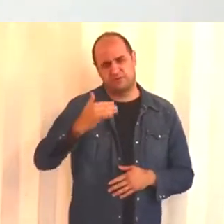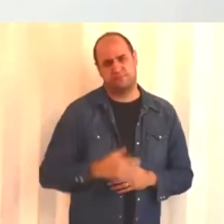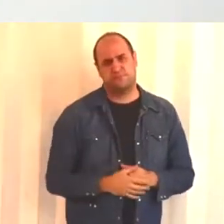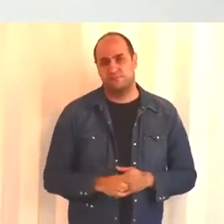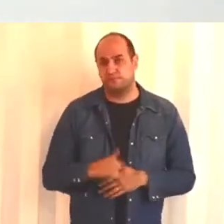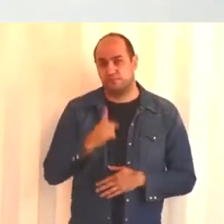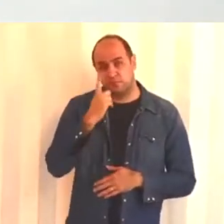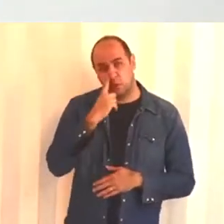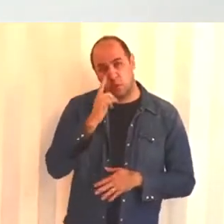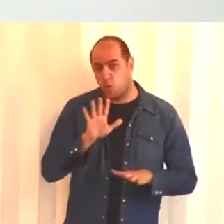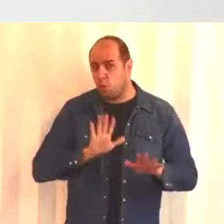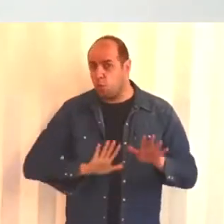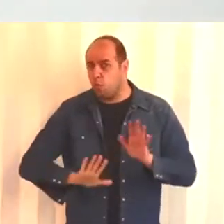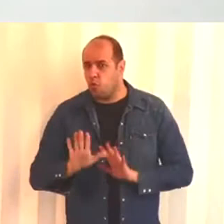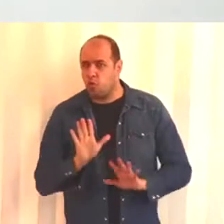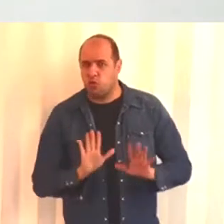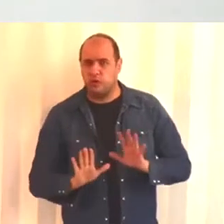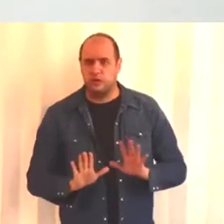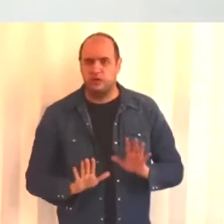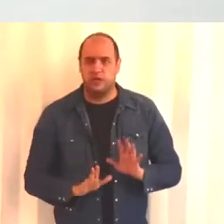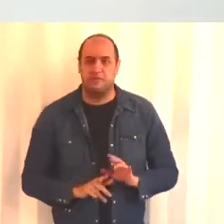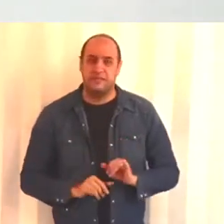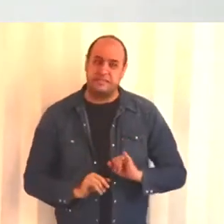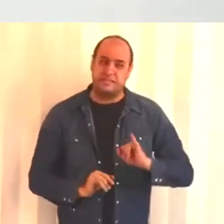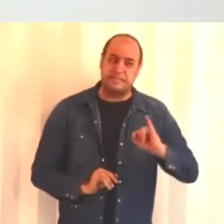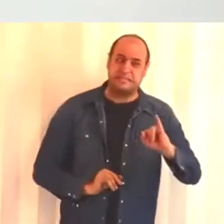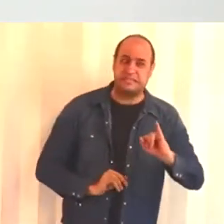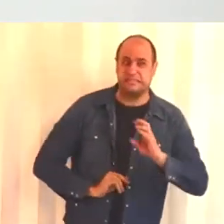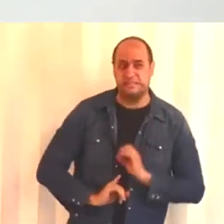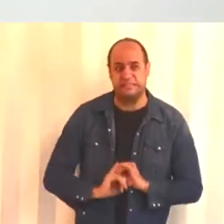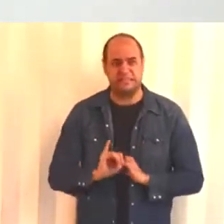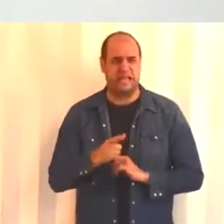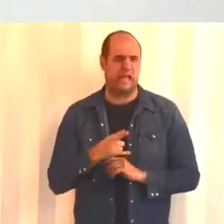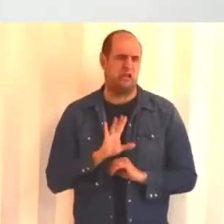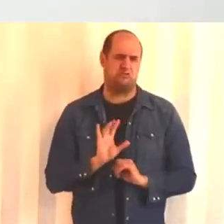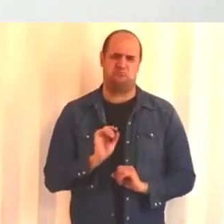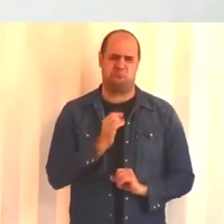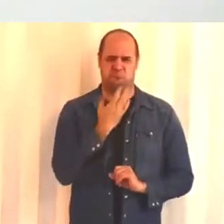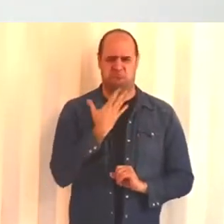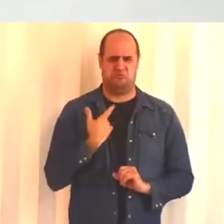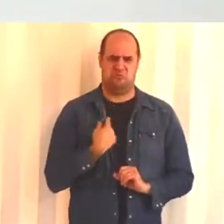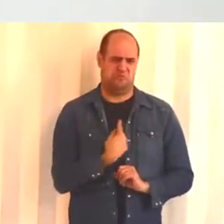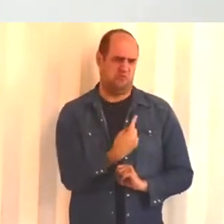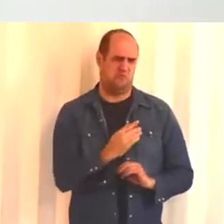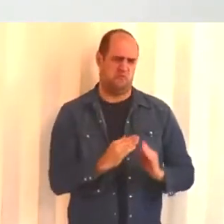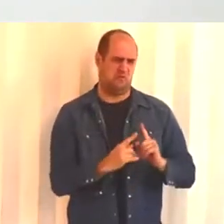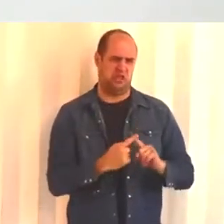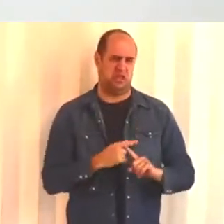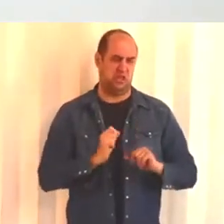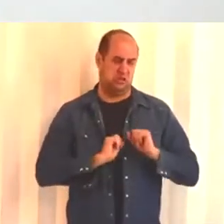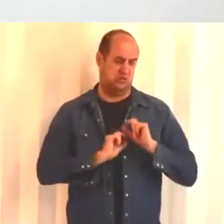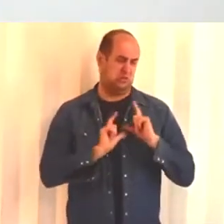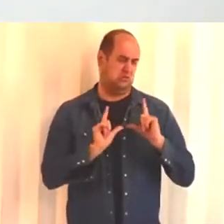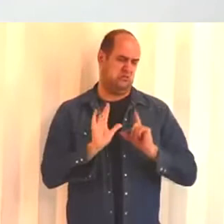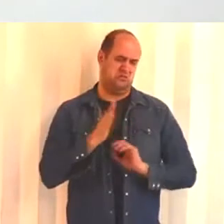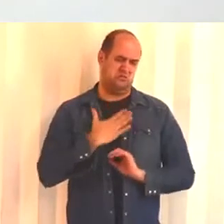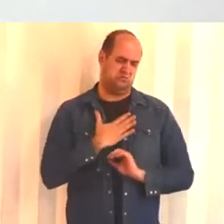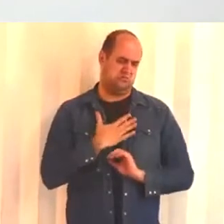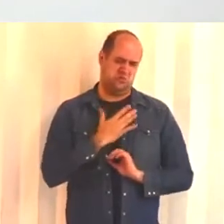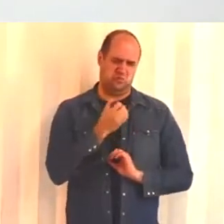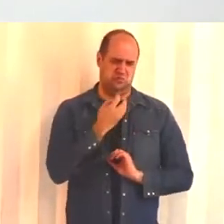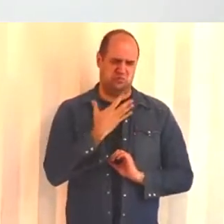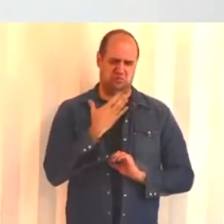Tome cuidado para você não ficar colocando condições. Ah, hoje eu não estou bom para ir na igreja não, pastor. Hoje eu não acordei muito bem